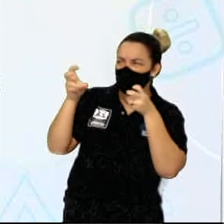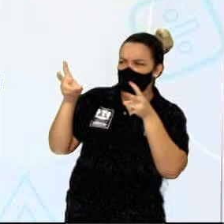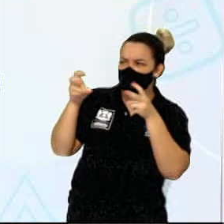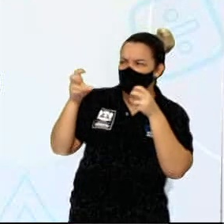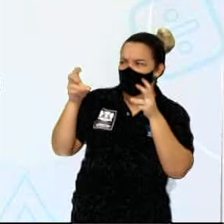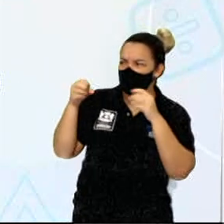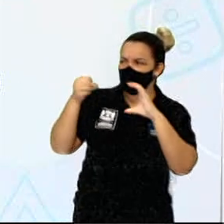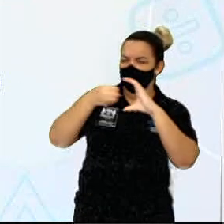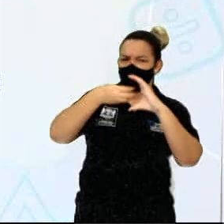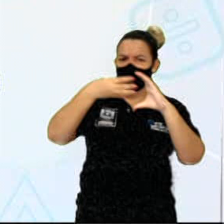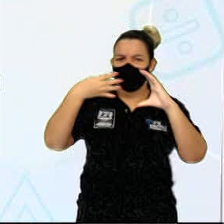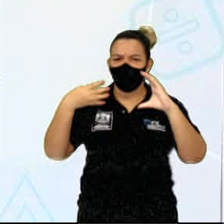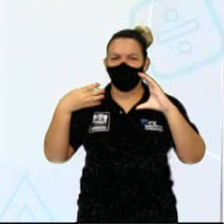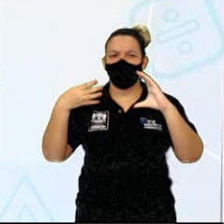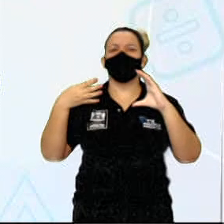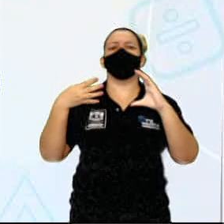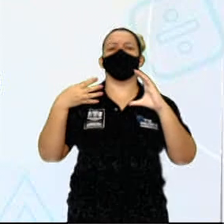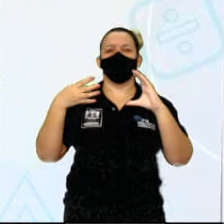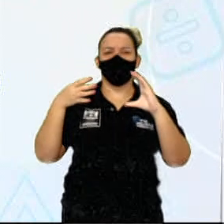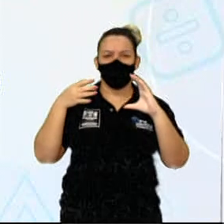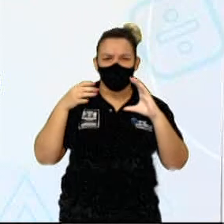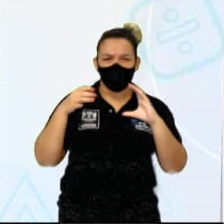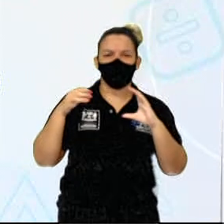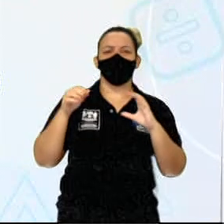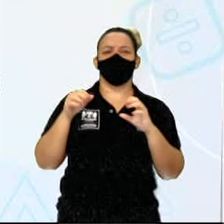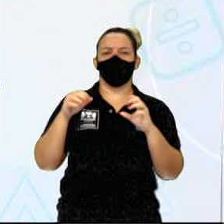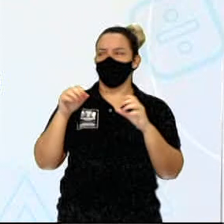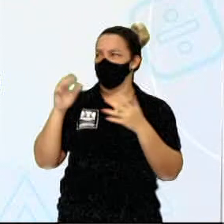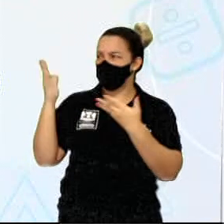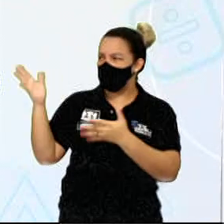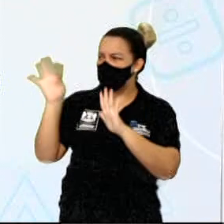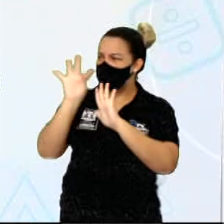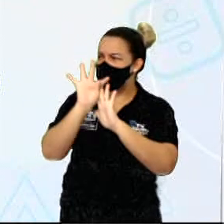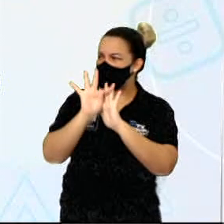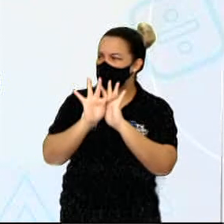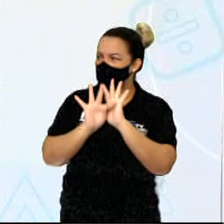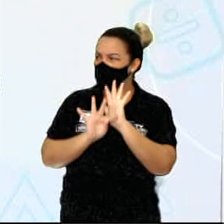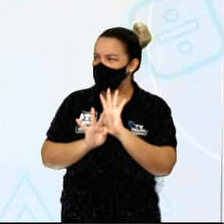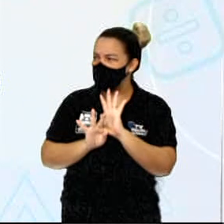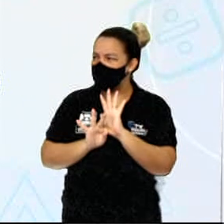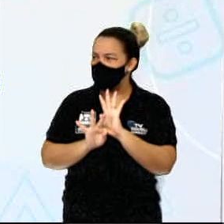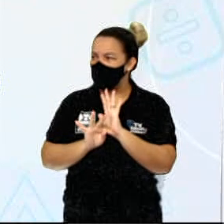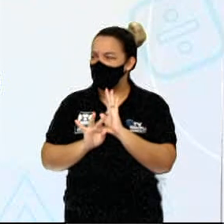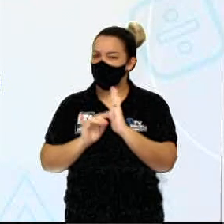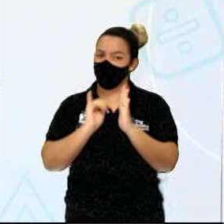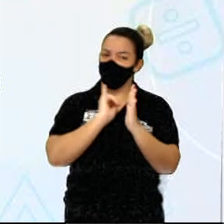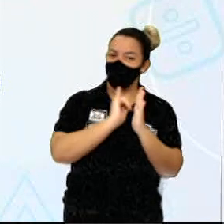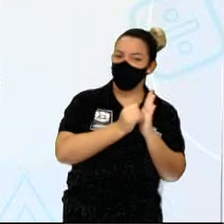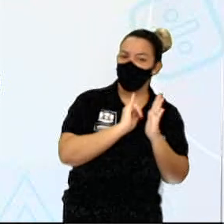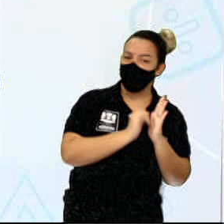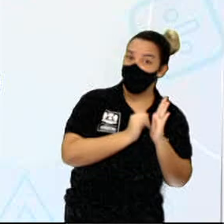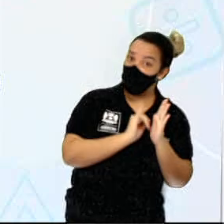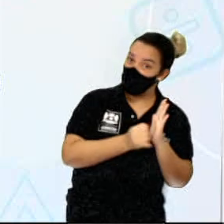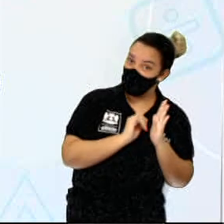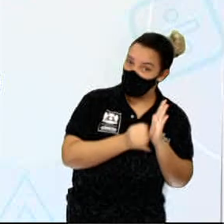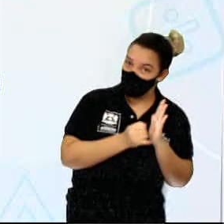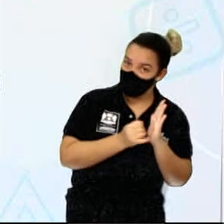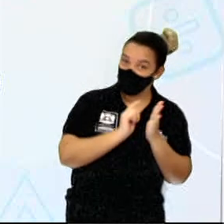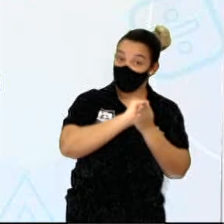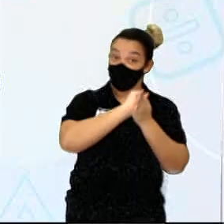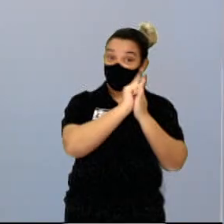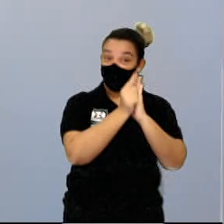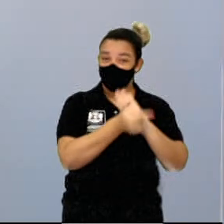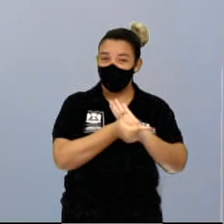para vocês. Vamos identificar dentro desse texto as características que fazem com que esse texto seja considerado uma fábula e